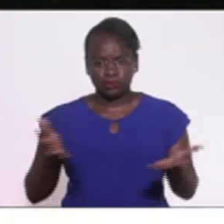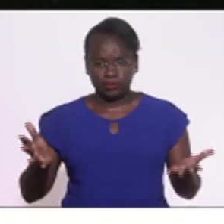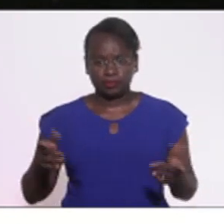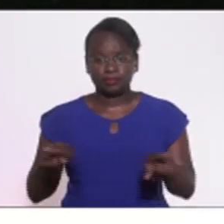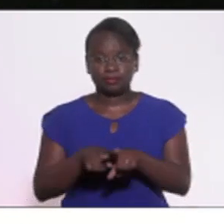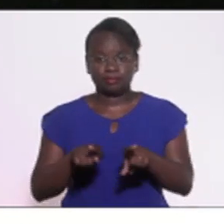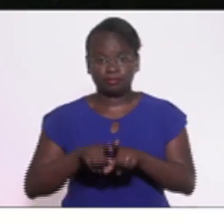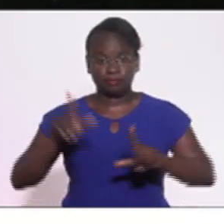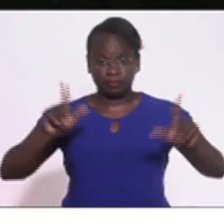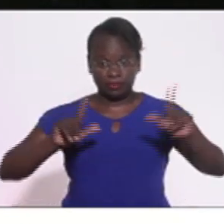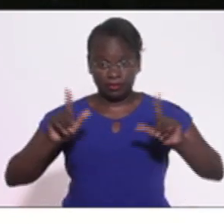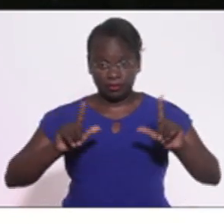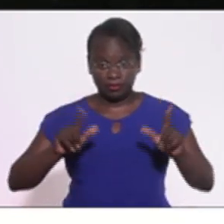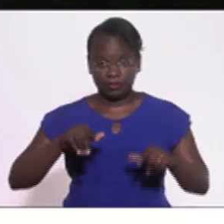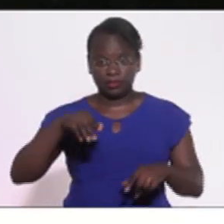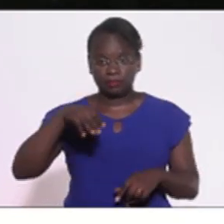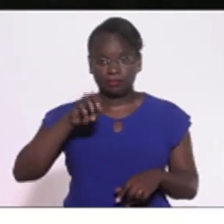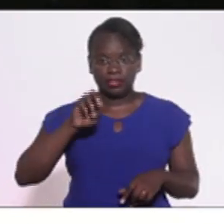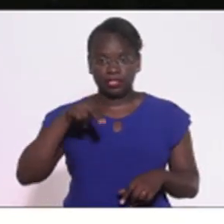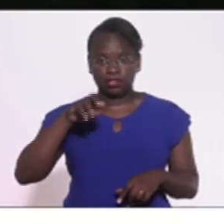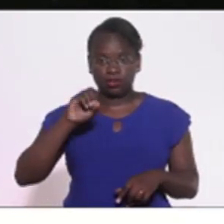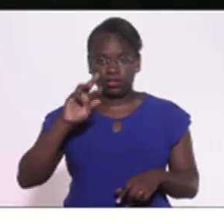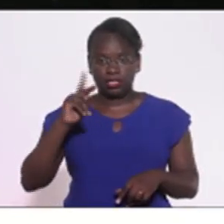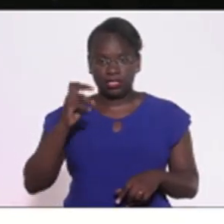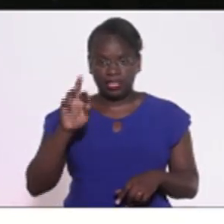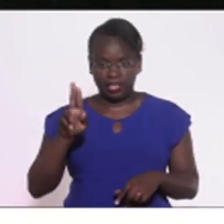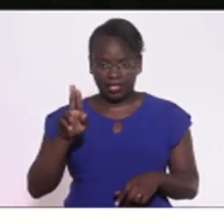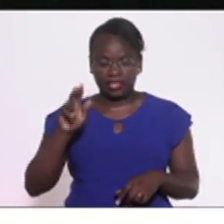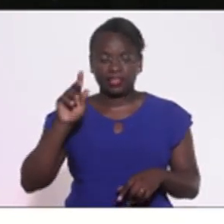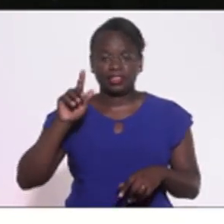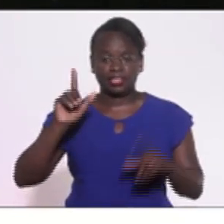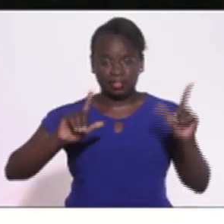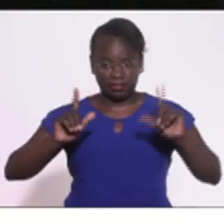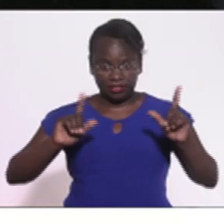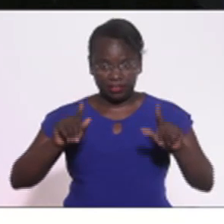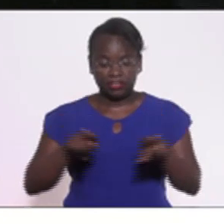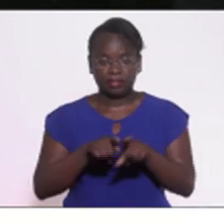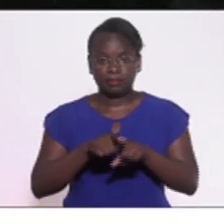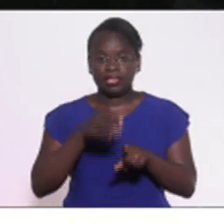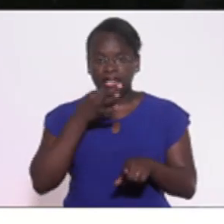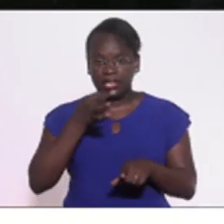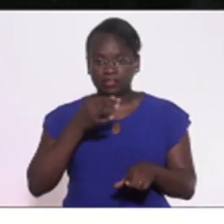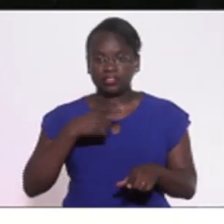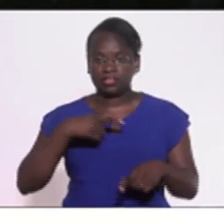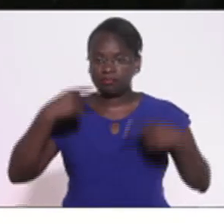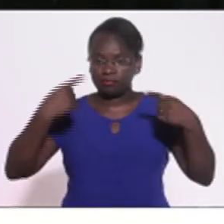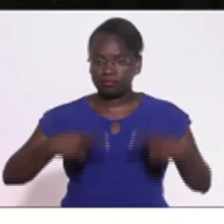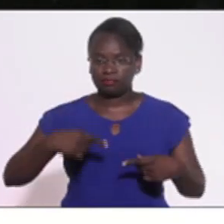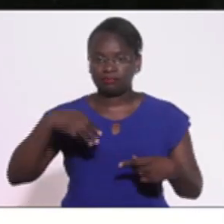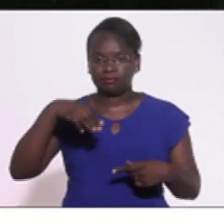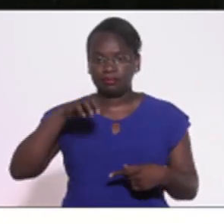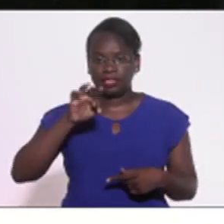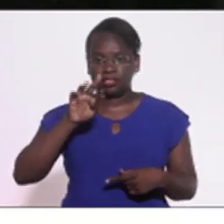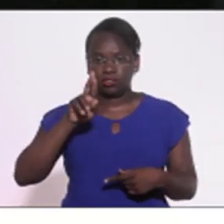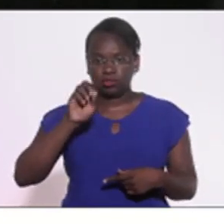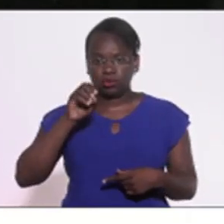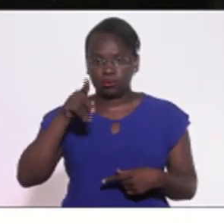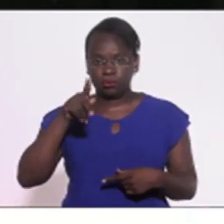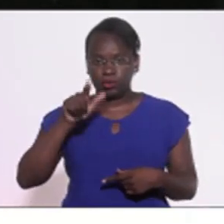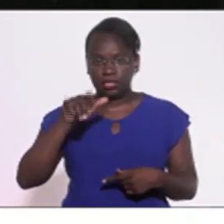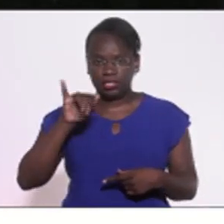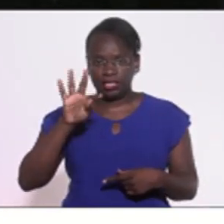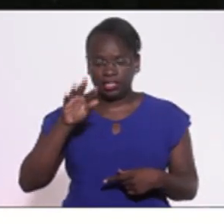TV Menorá na TV, o programa de rádio Confronto Metropolitana e jornal eletrônico